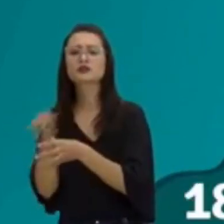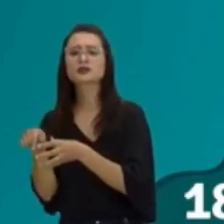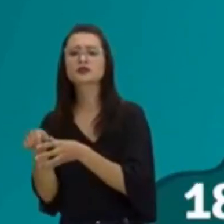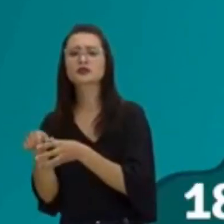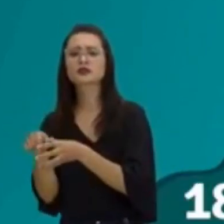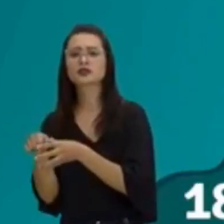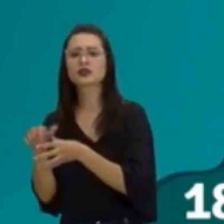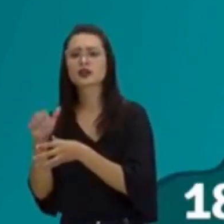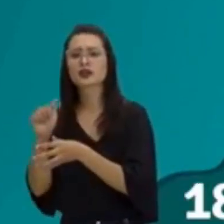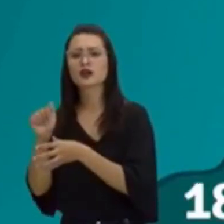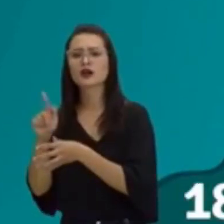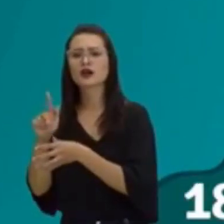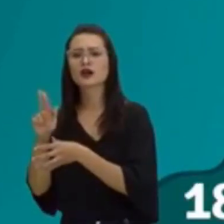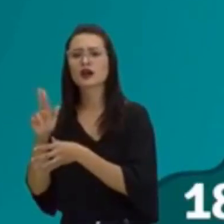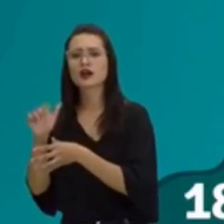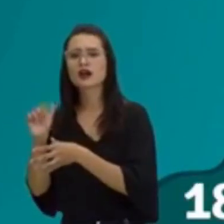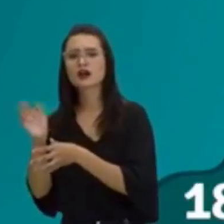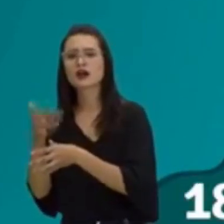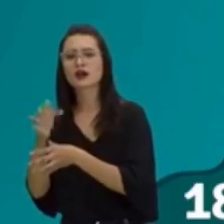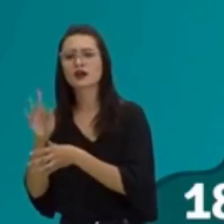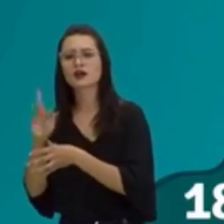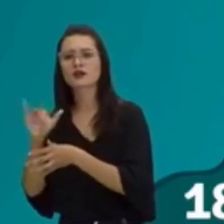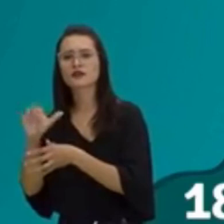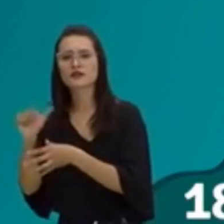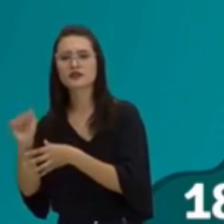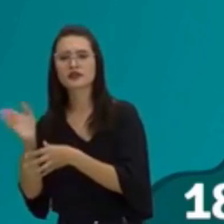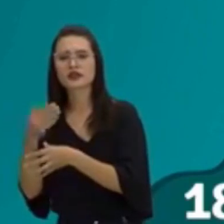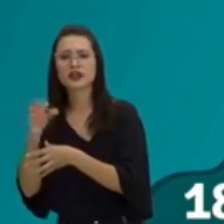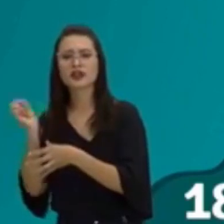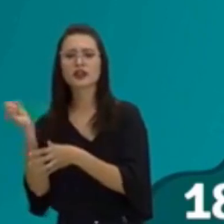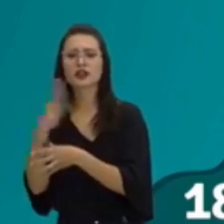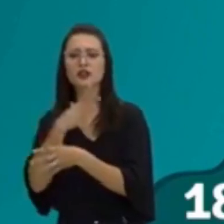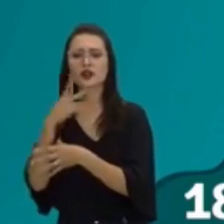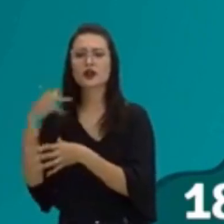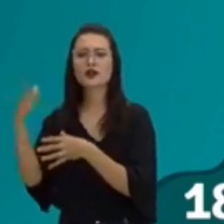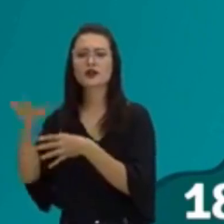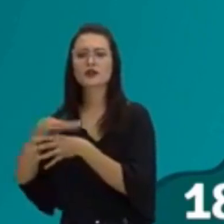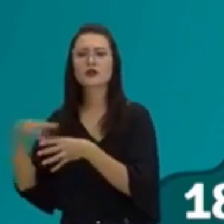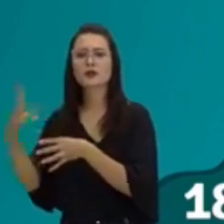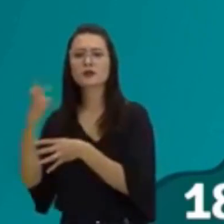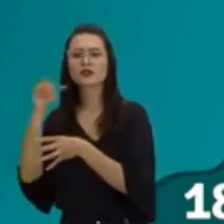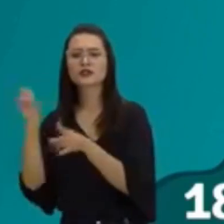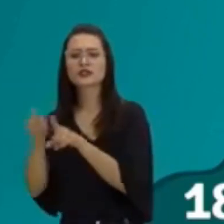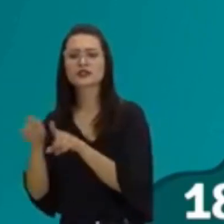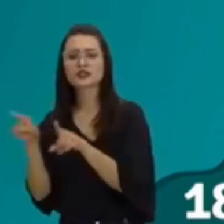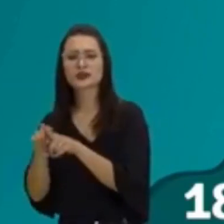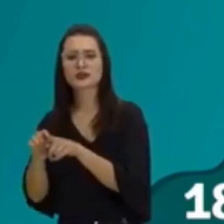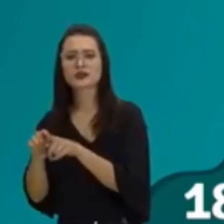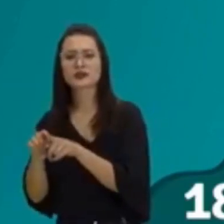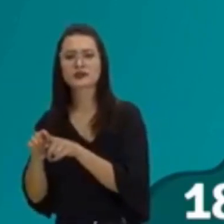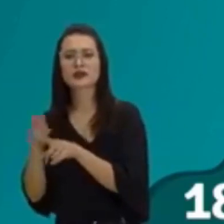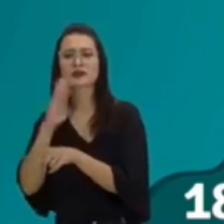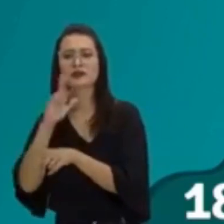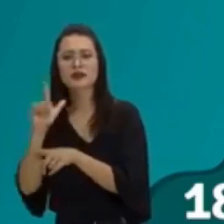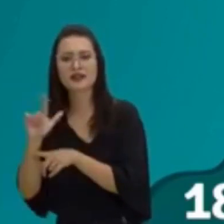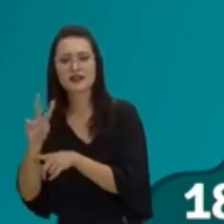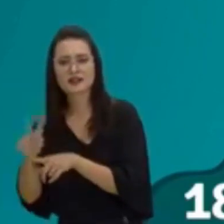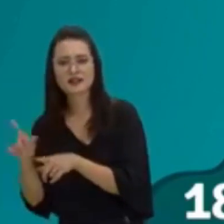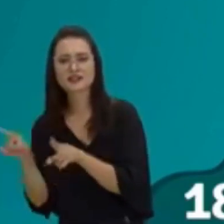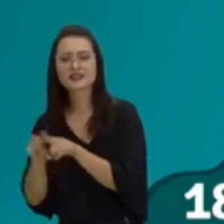Água Fria está respondendo. Quem mais? Novo Paraíso está respondendo. Bela Vista está respondendo.